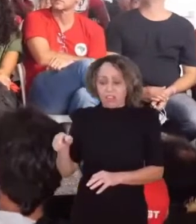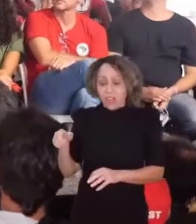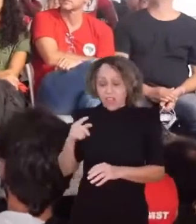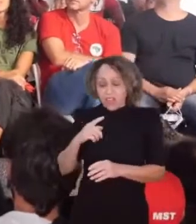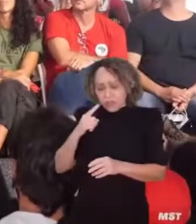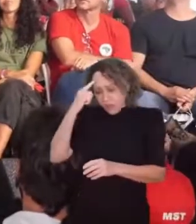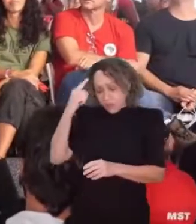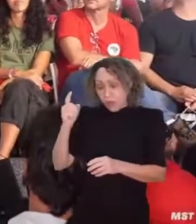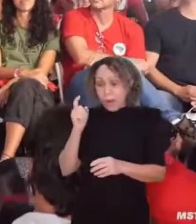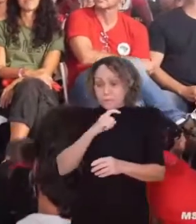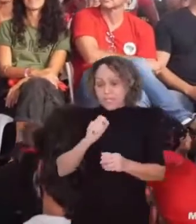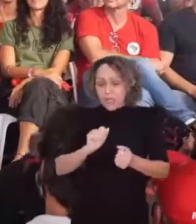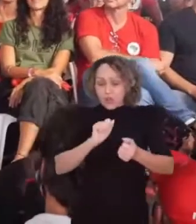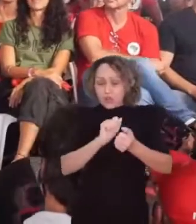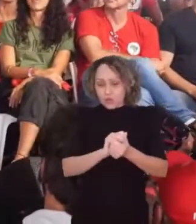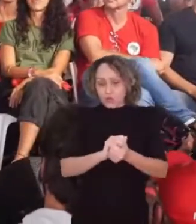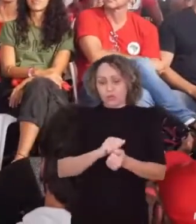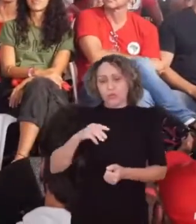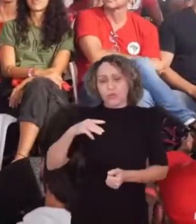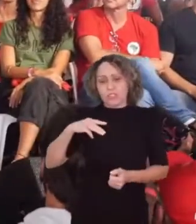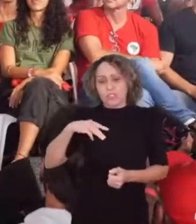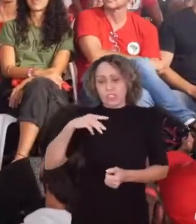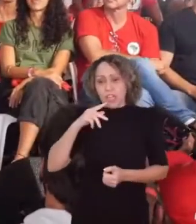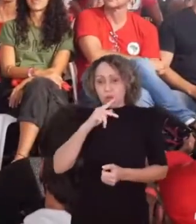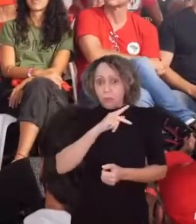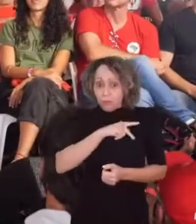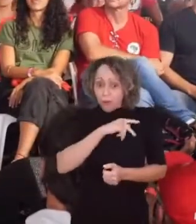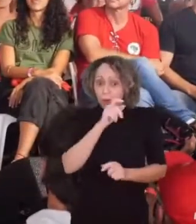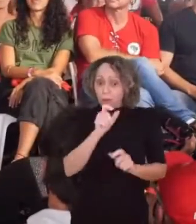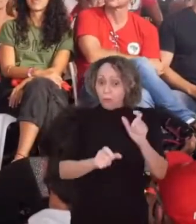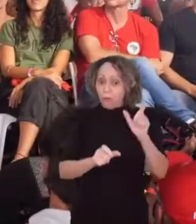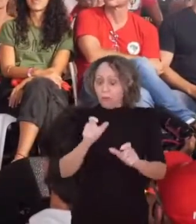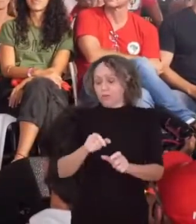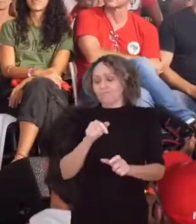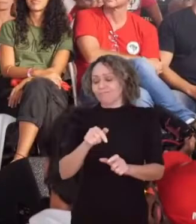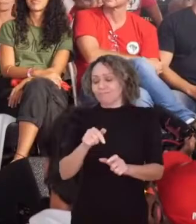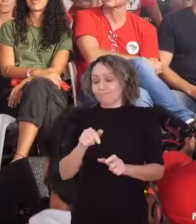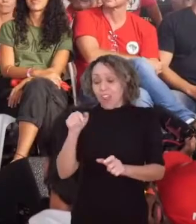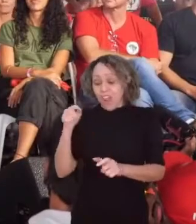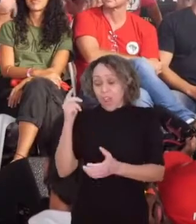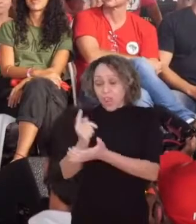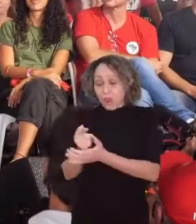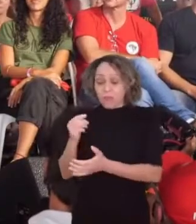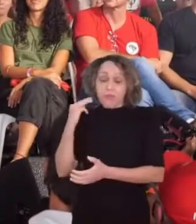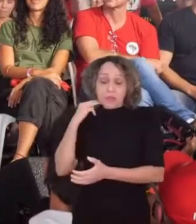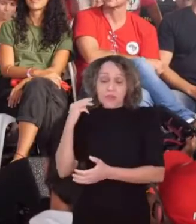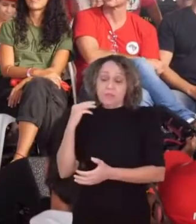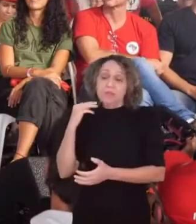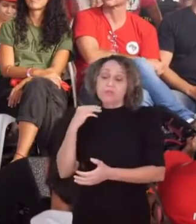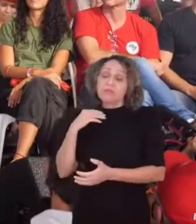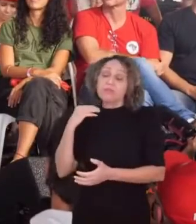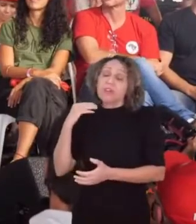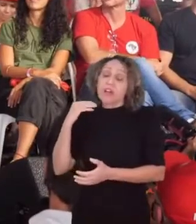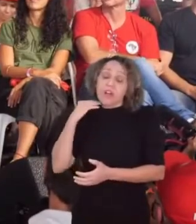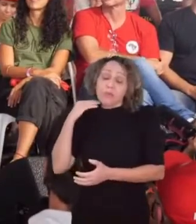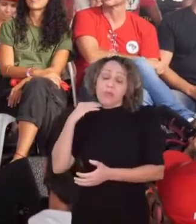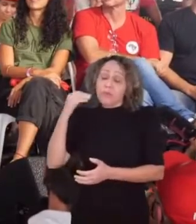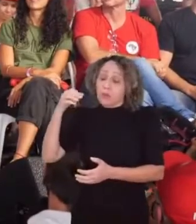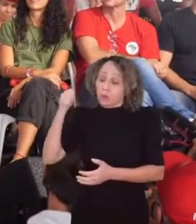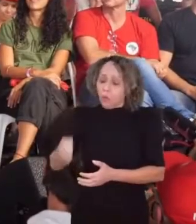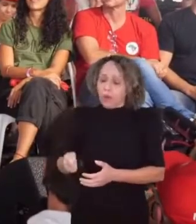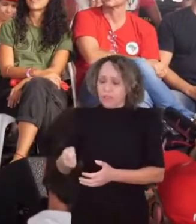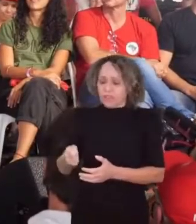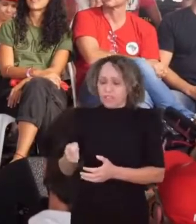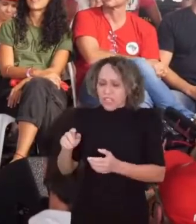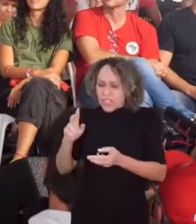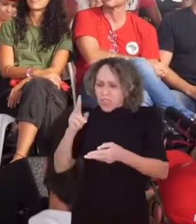juiz que condenou trabalhadores rurais de uma cooperativa que serviu alimento para escolas